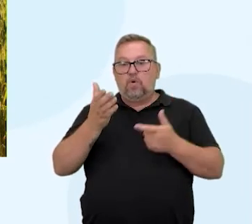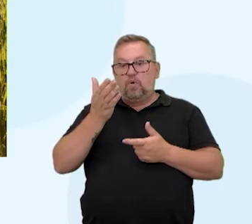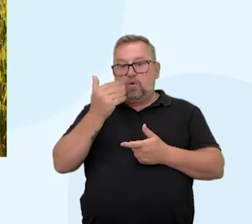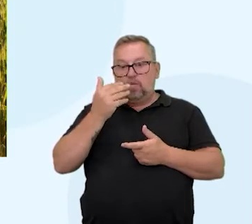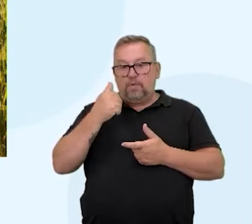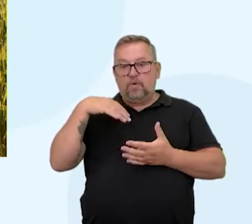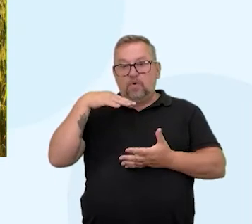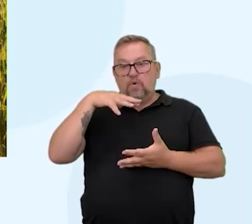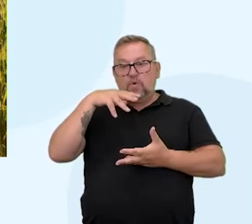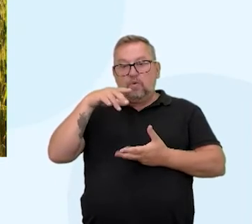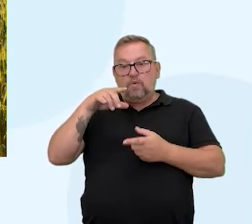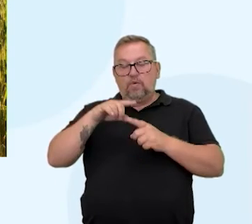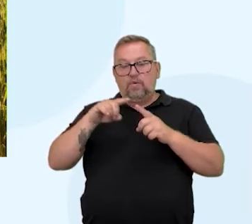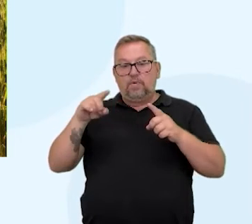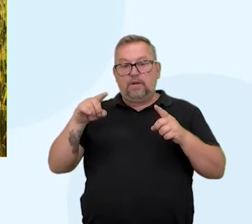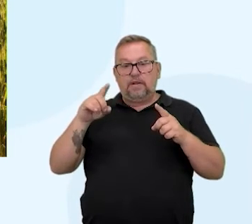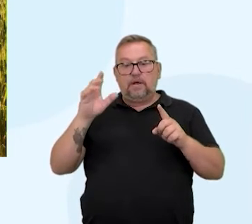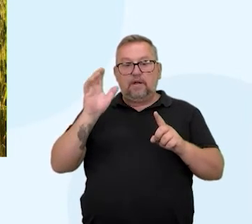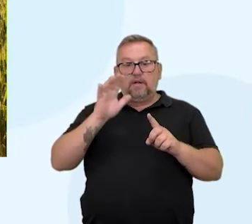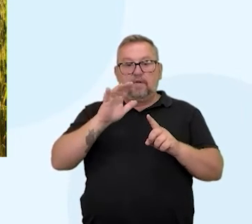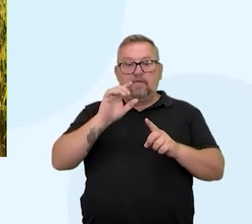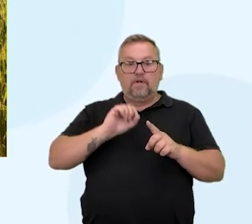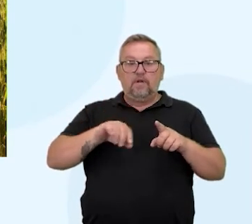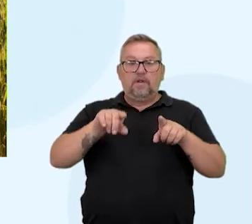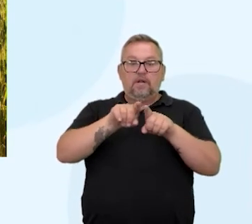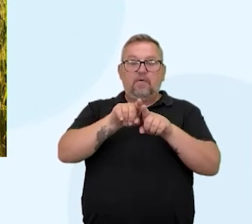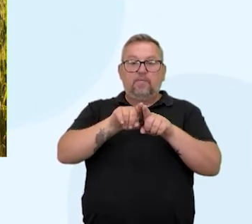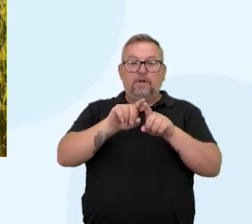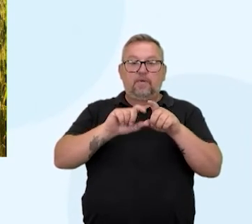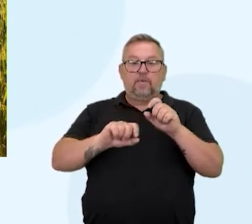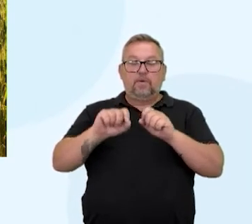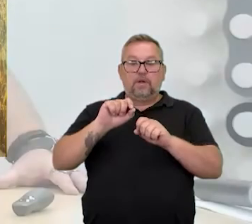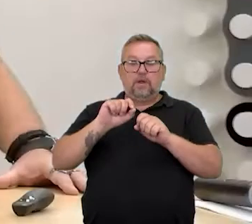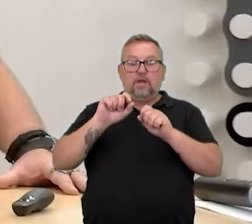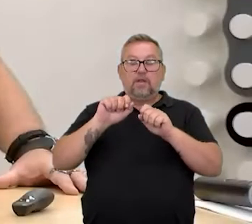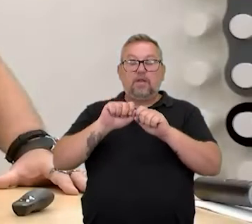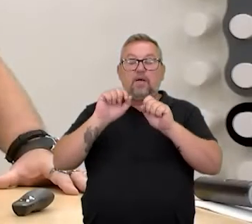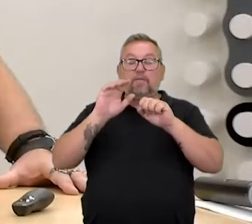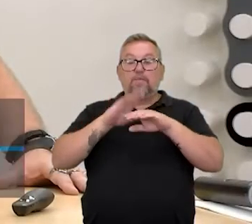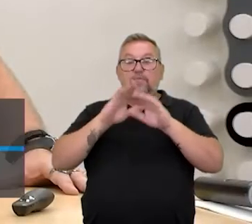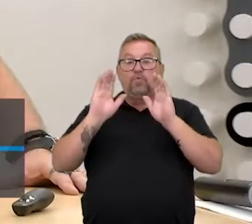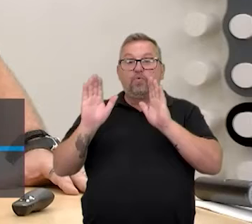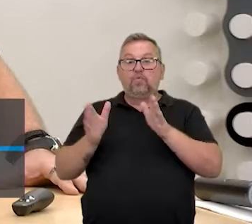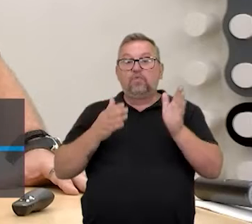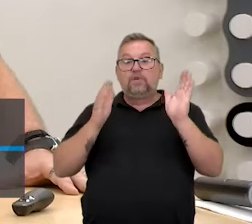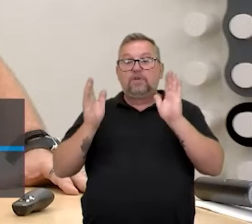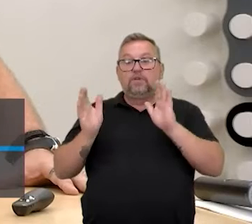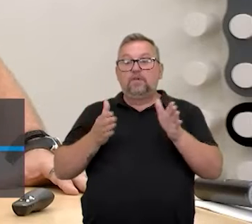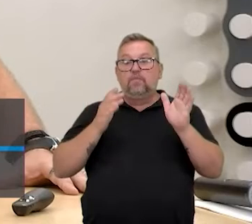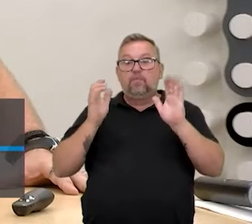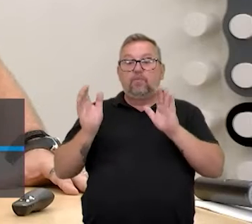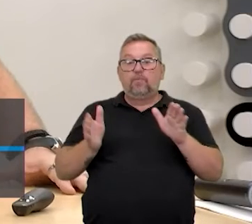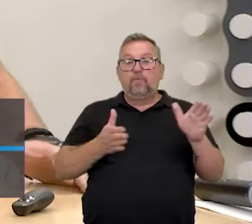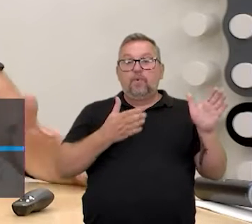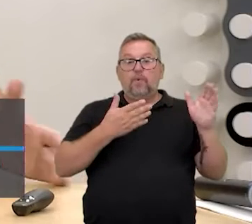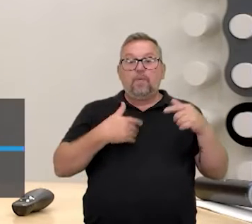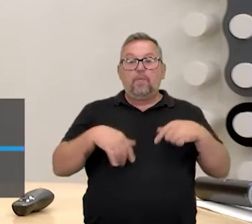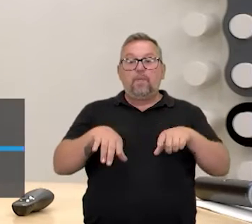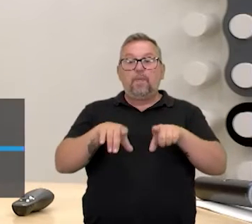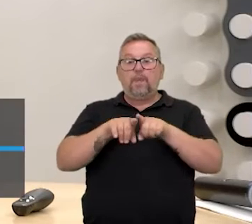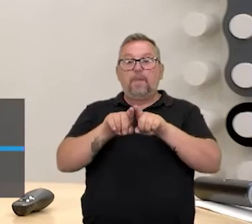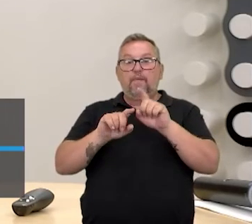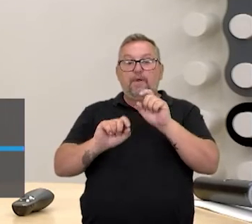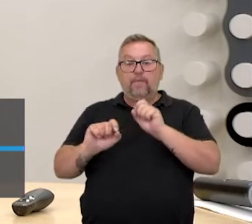mundo, mas a agricultura ela interfere tanto na questão da produção, né, como também na questão aí,